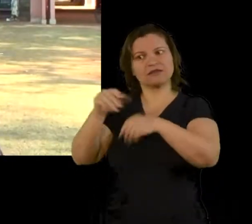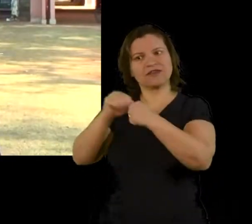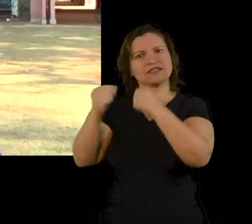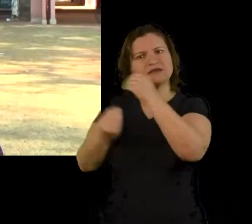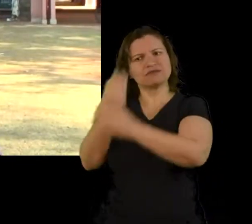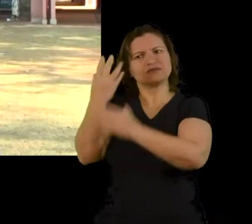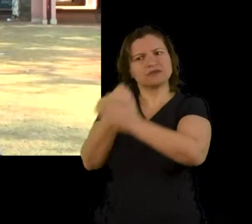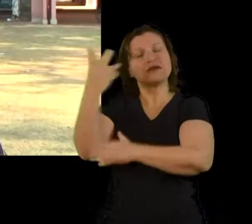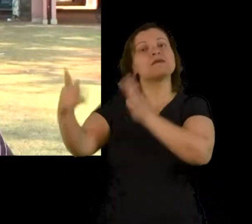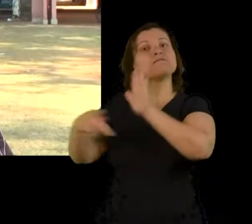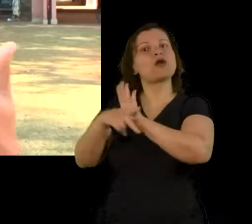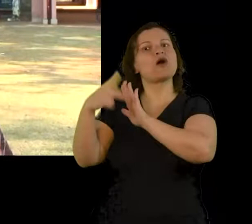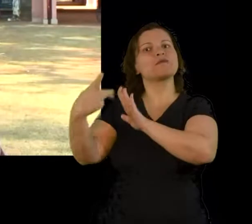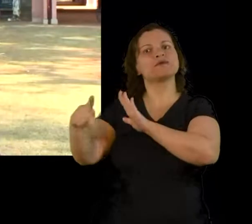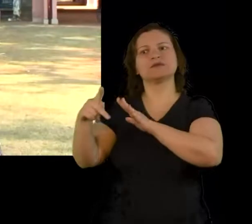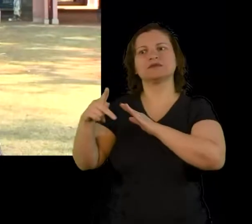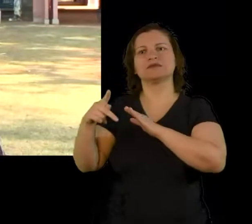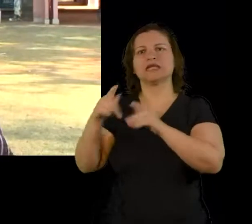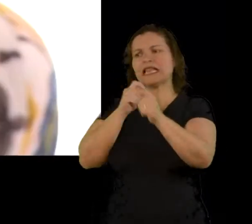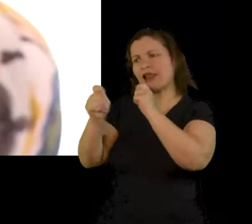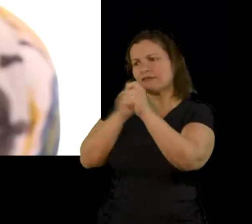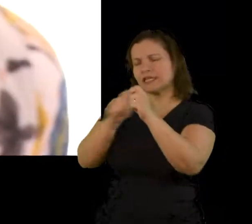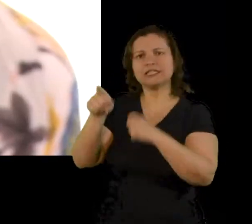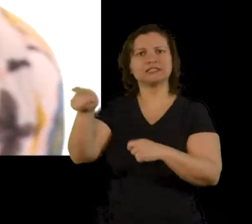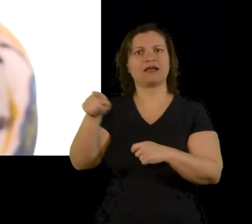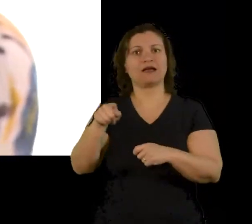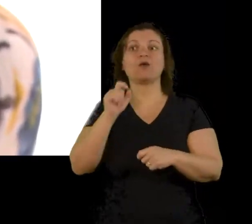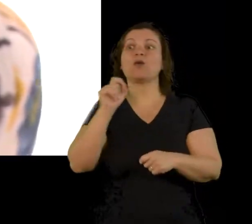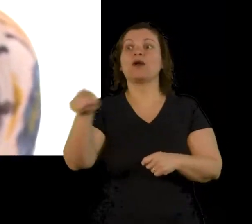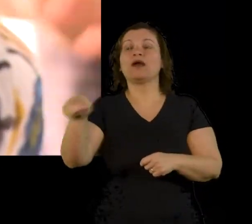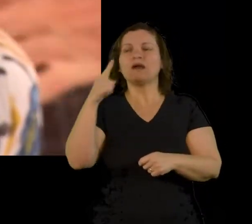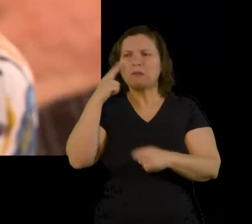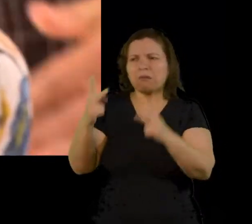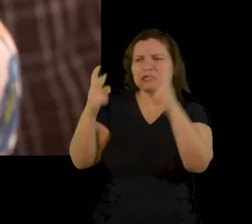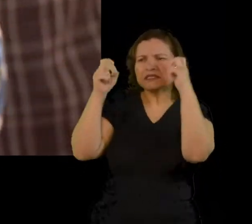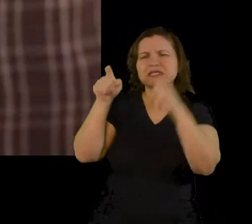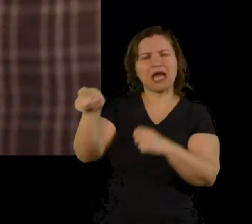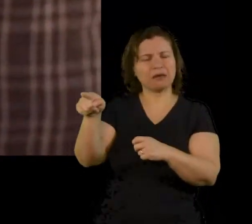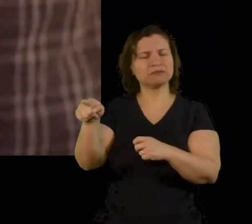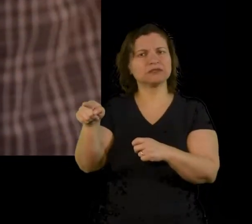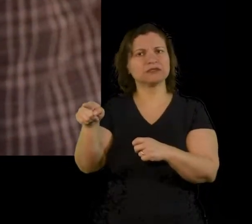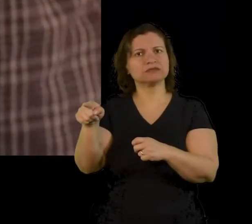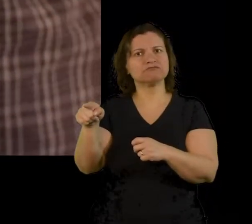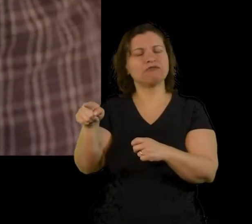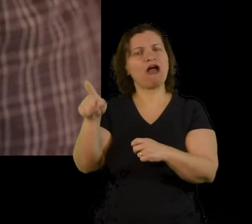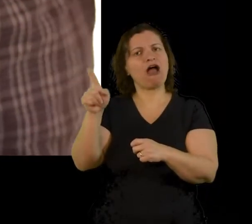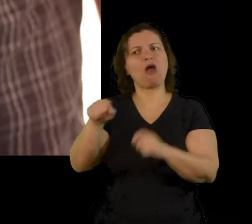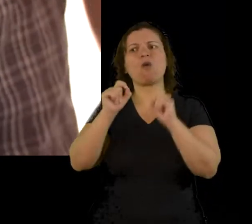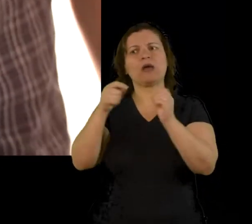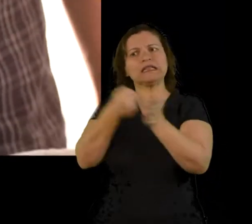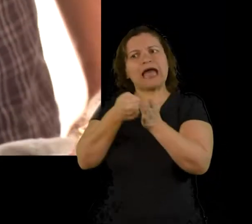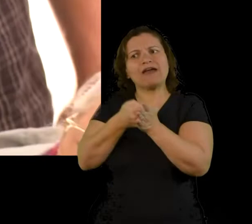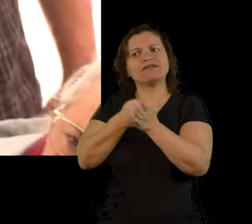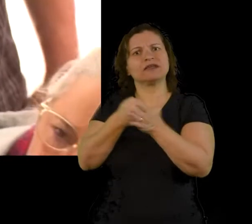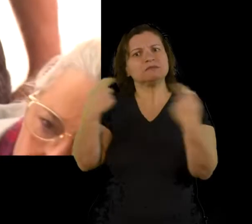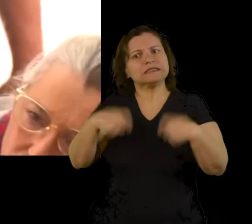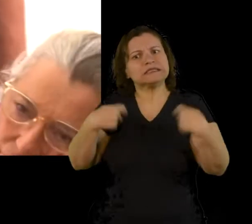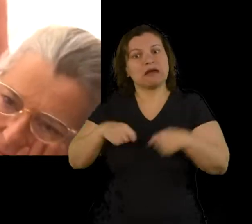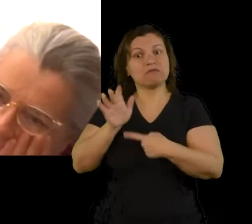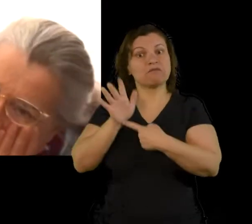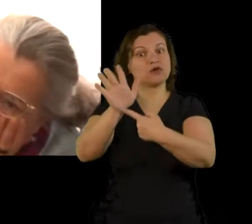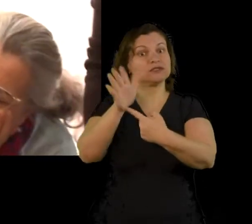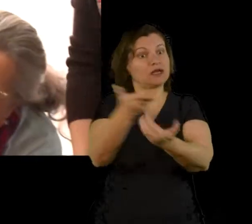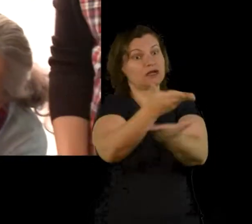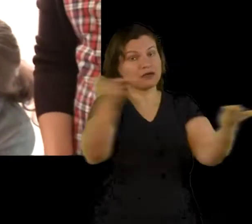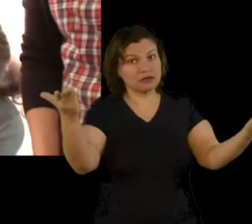produzirem as próprias entrevistas, aquilo que eles identificam como o que deve ser